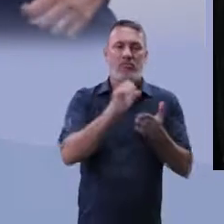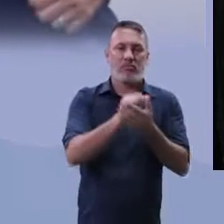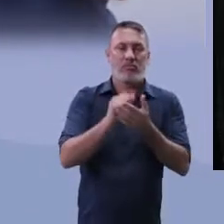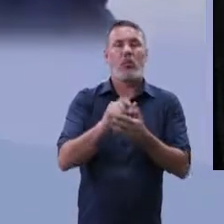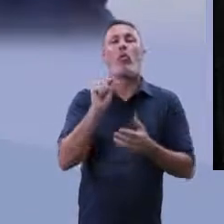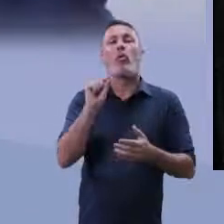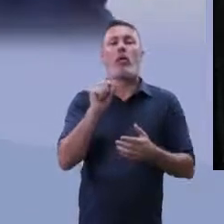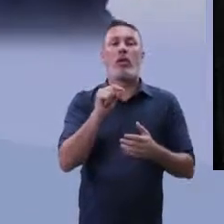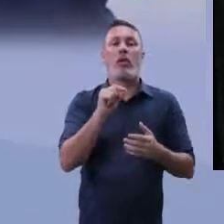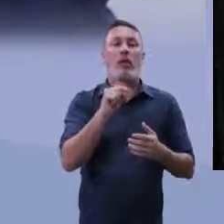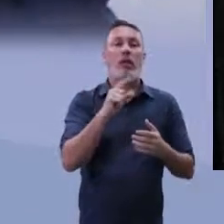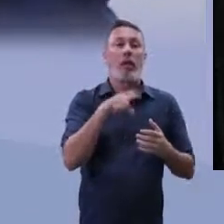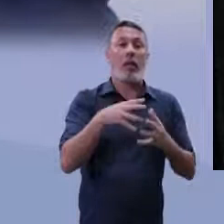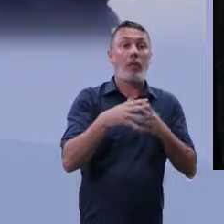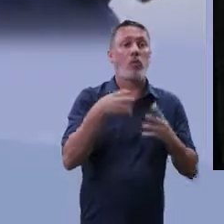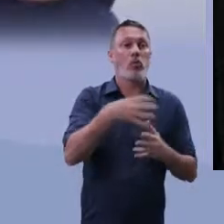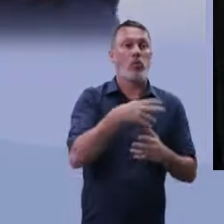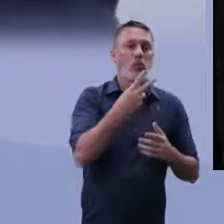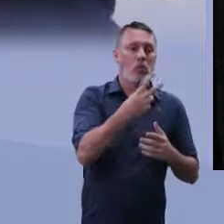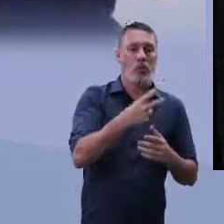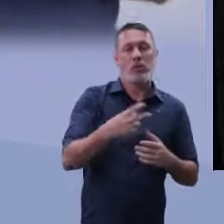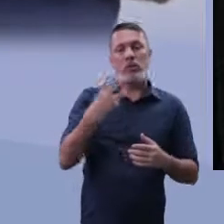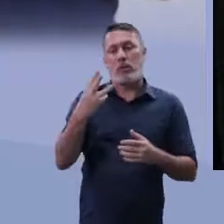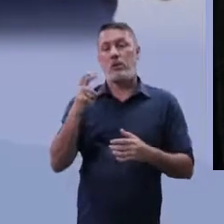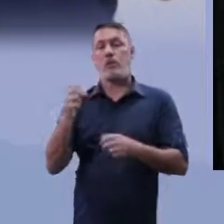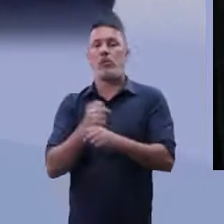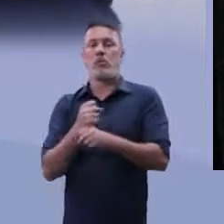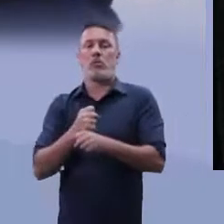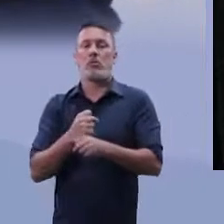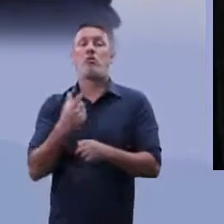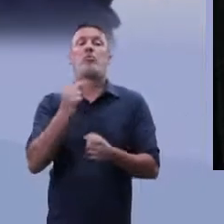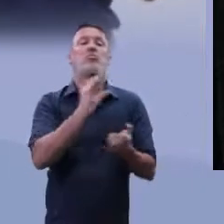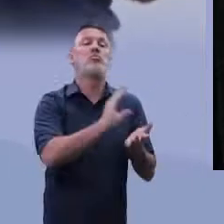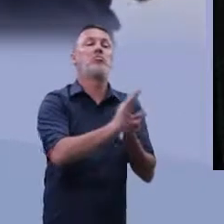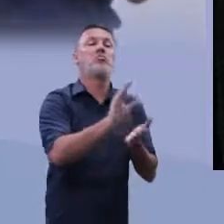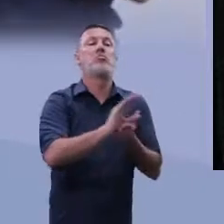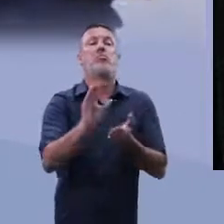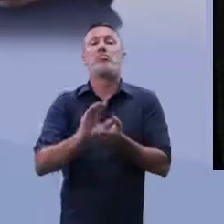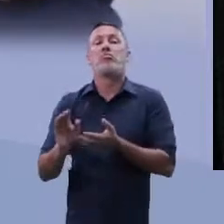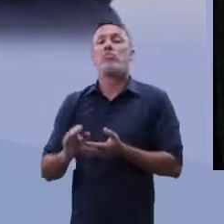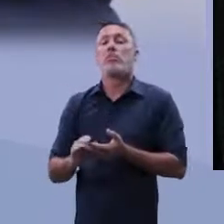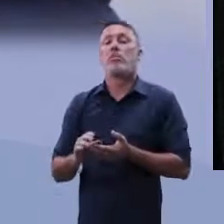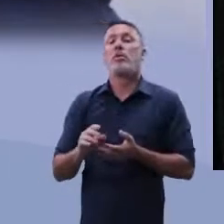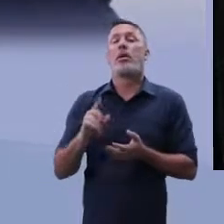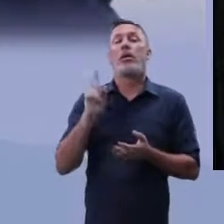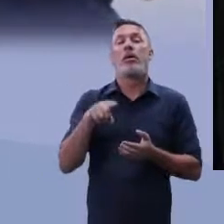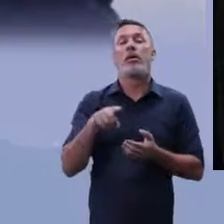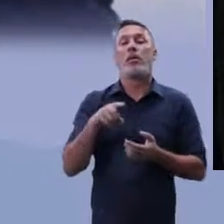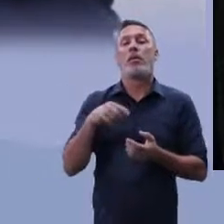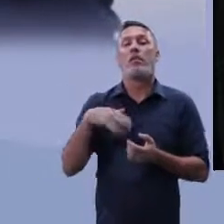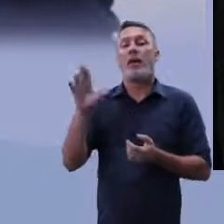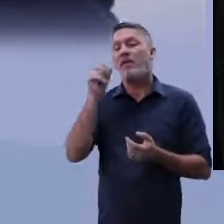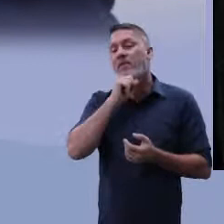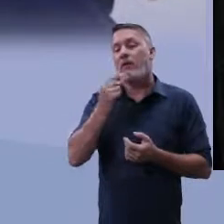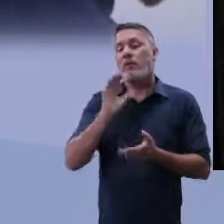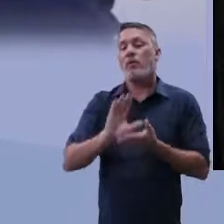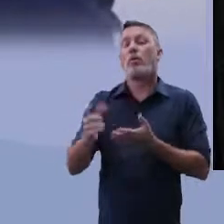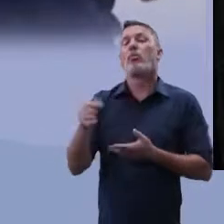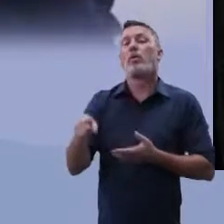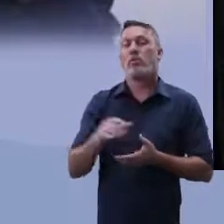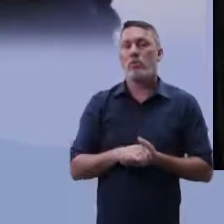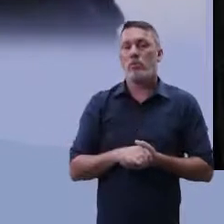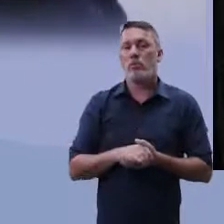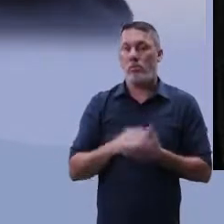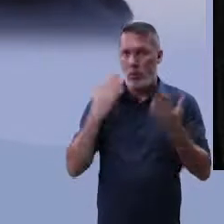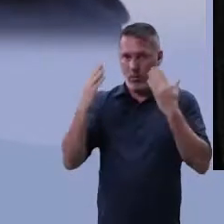cadastraram máquinas com 2, 3 e 5 anos de idade de uso. Quanto receberá a empresa que cadastrou a máquina com